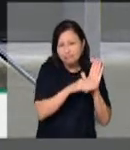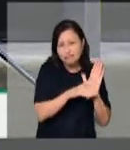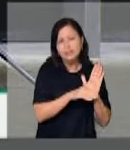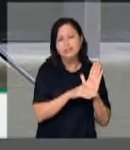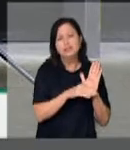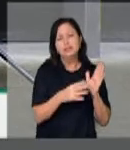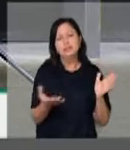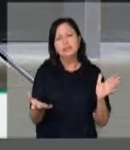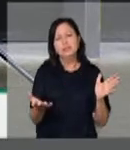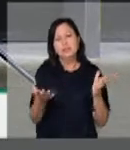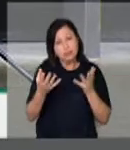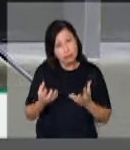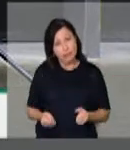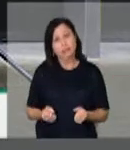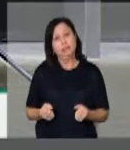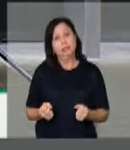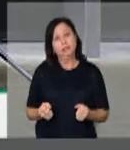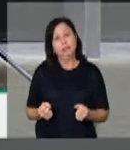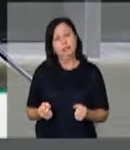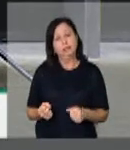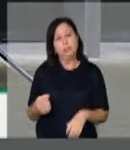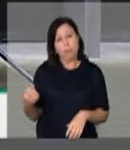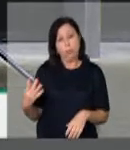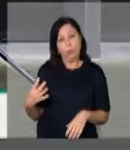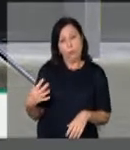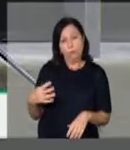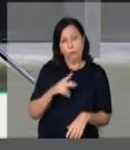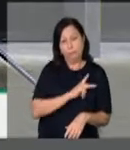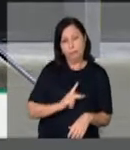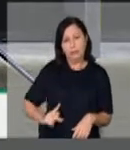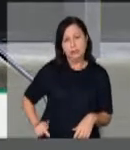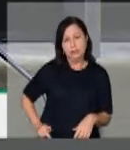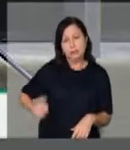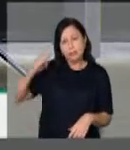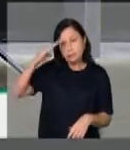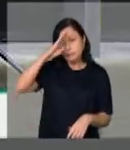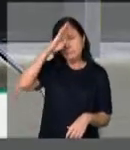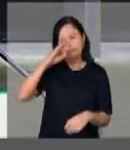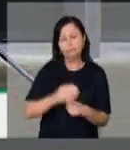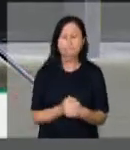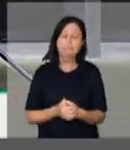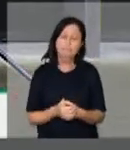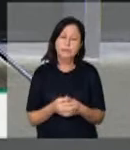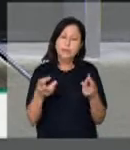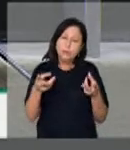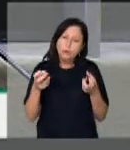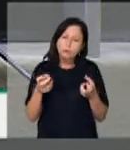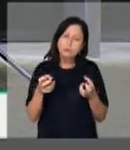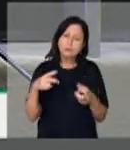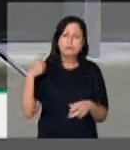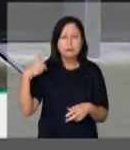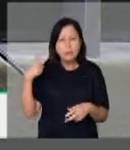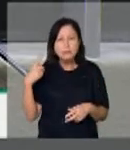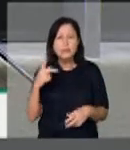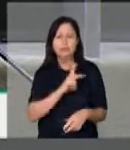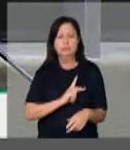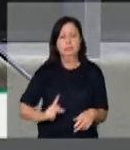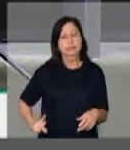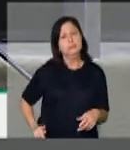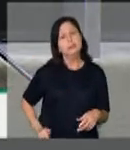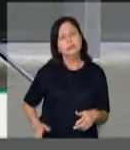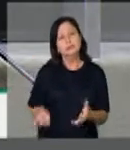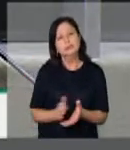atual presidente eleito Jair Bolsonaro. Veja, senhor presidente, senhores e senhoras deputados, nós